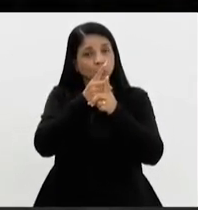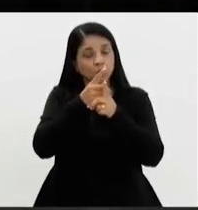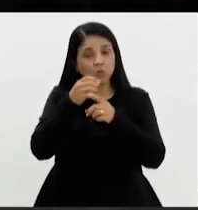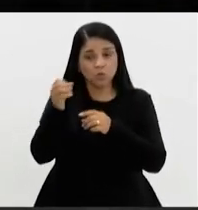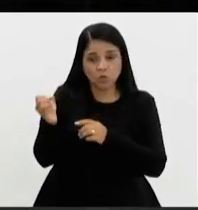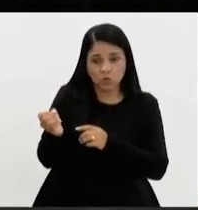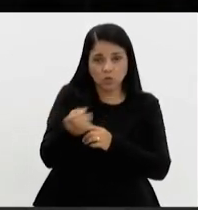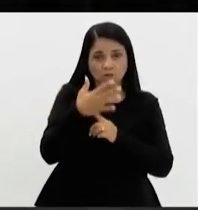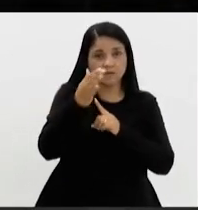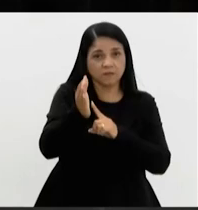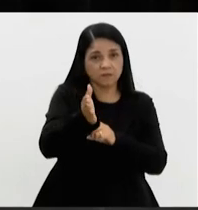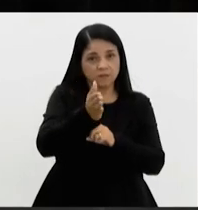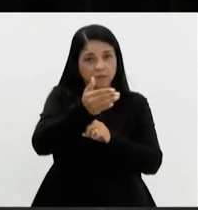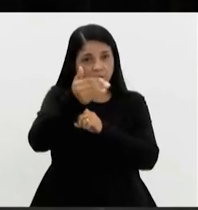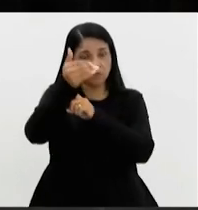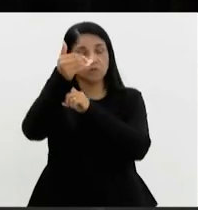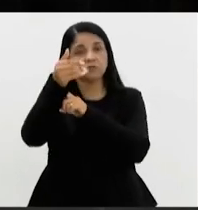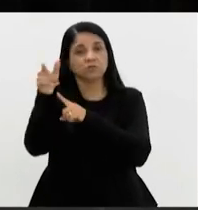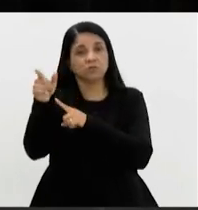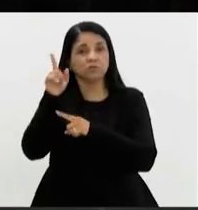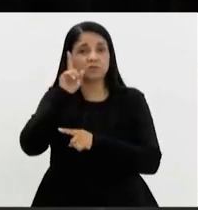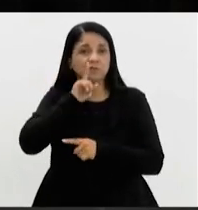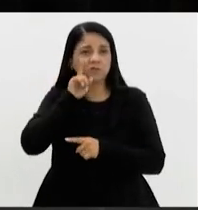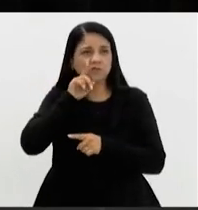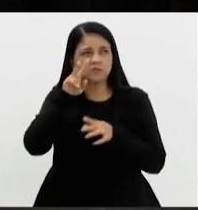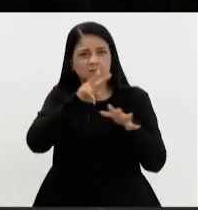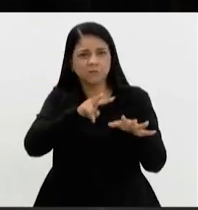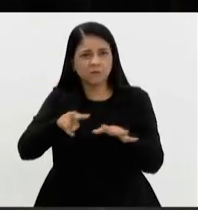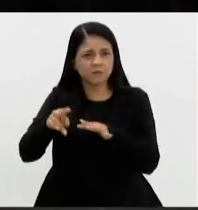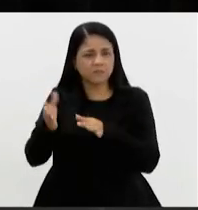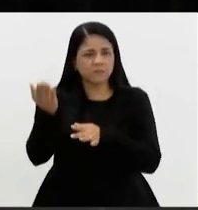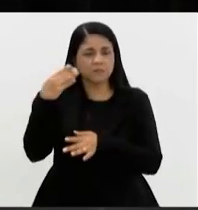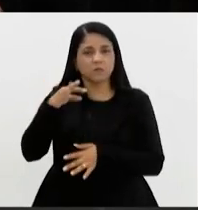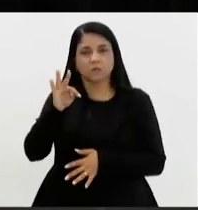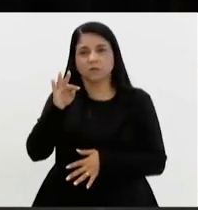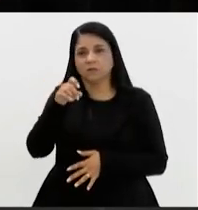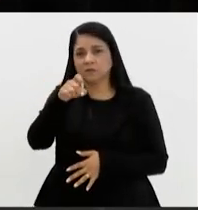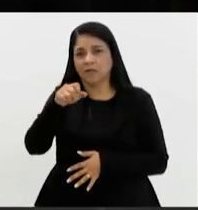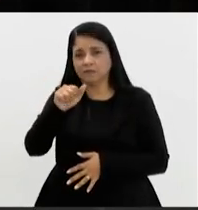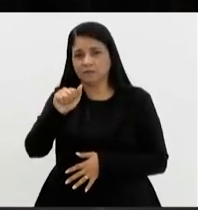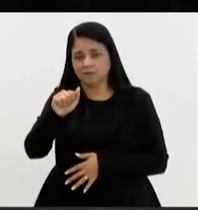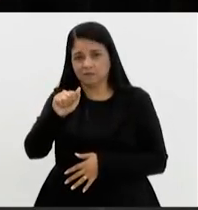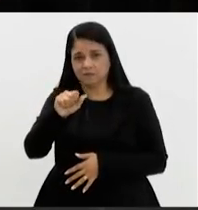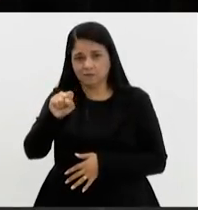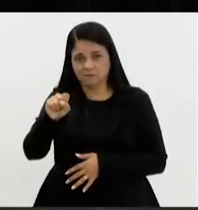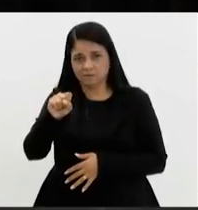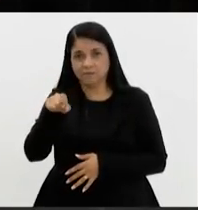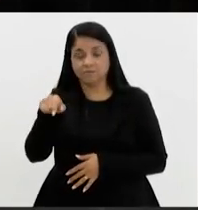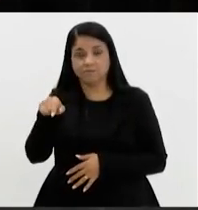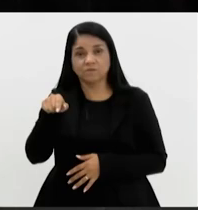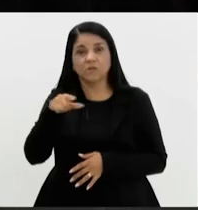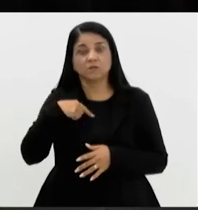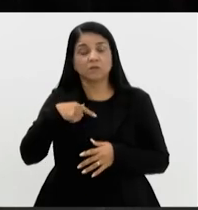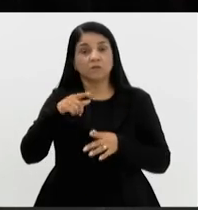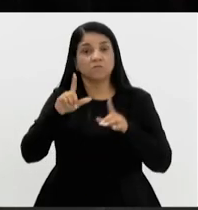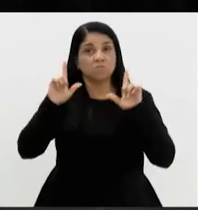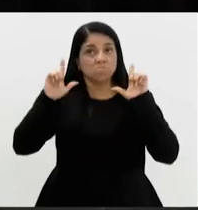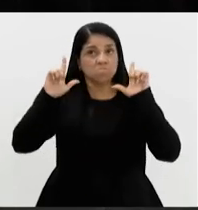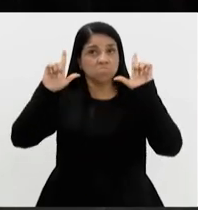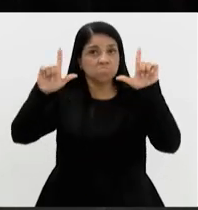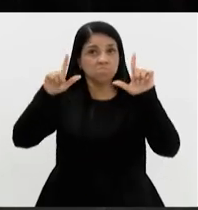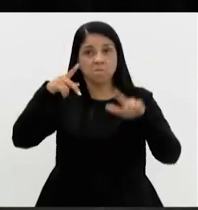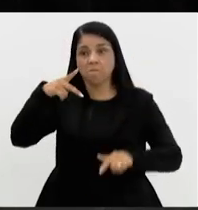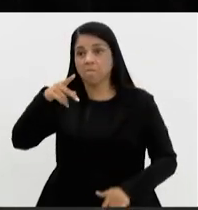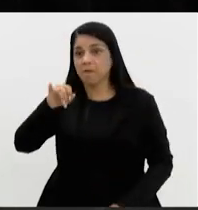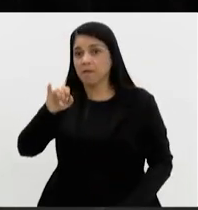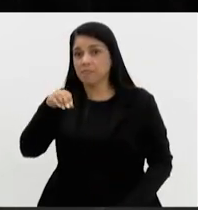Tecnologia dos Estados Unidos que aconteceu semana passada no Texas teve um painel exclusivo